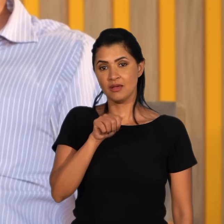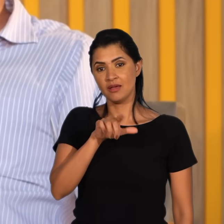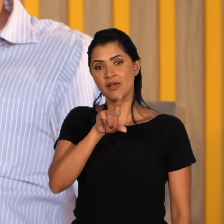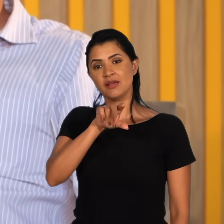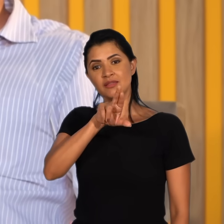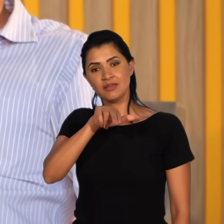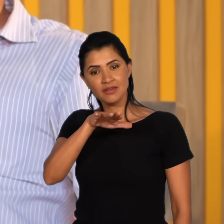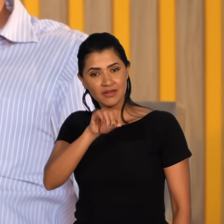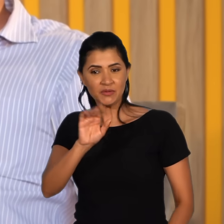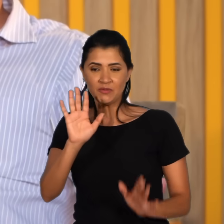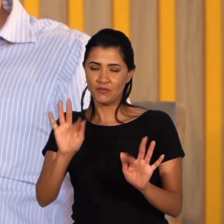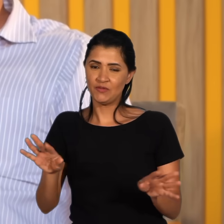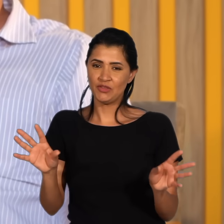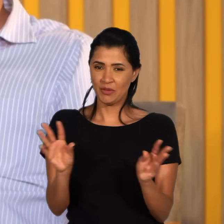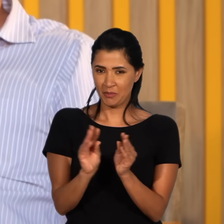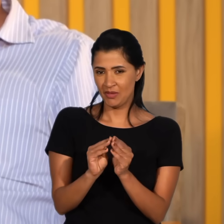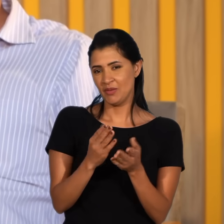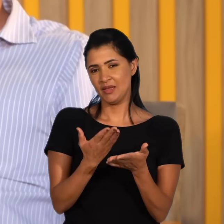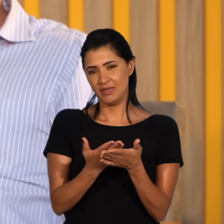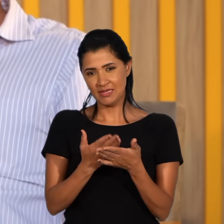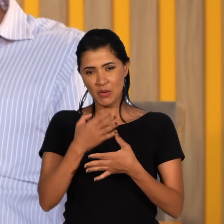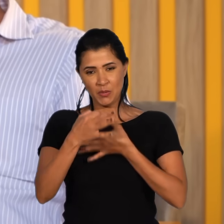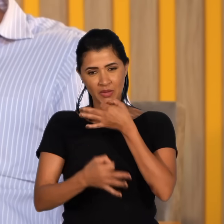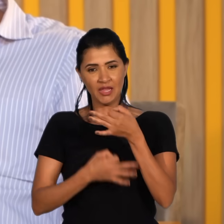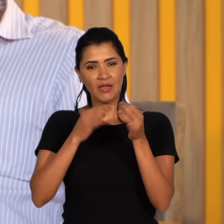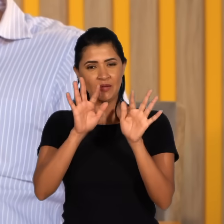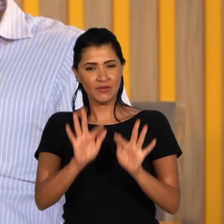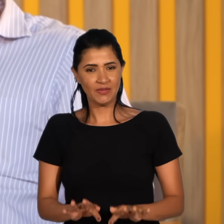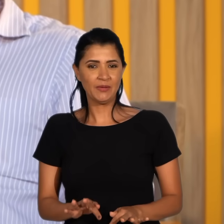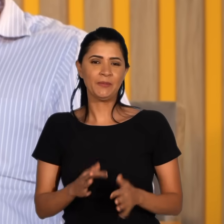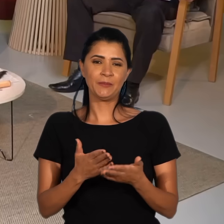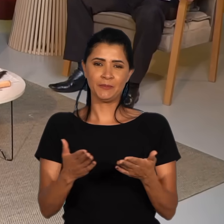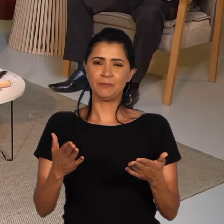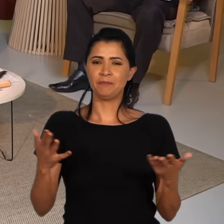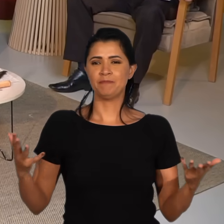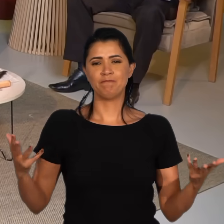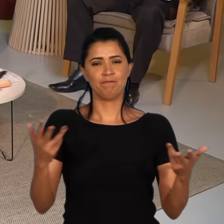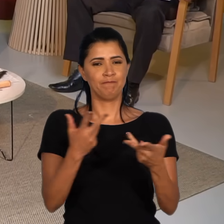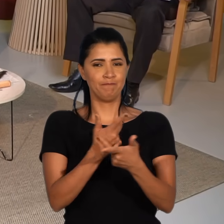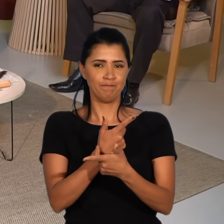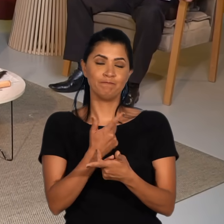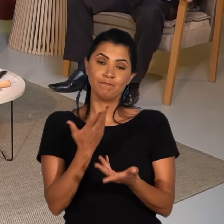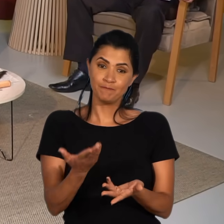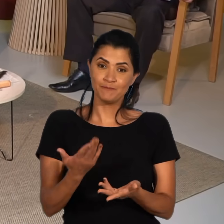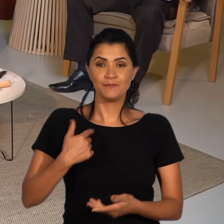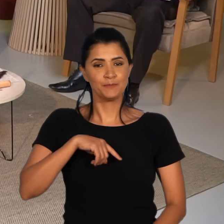comentário final dá o fechamento da lição pra gente eh Ricardo é maravilhoso a gente